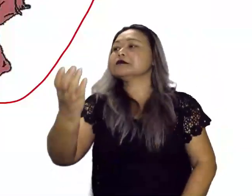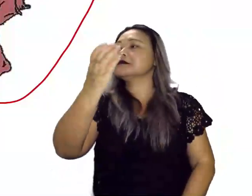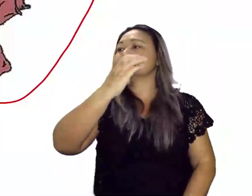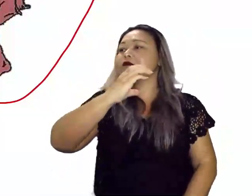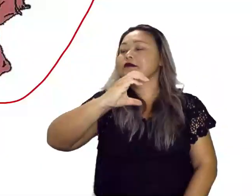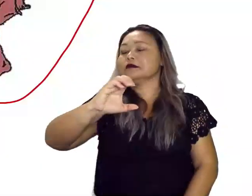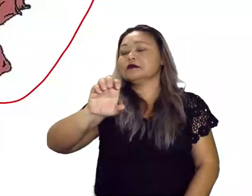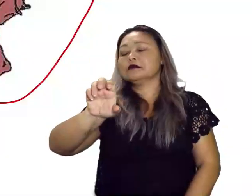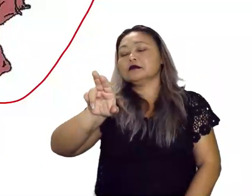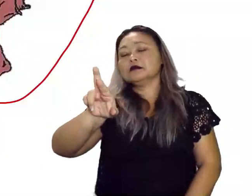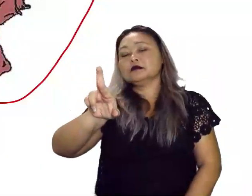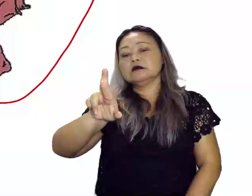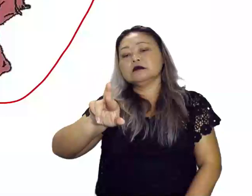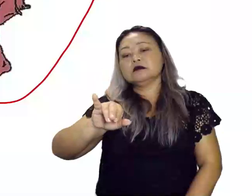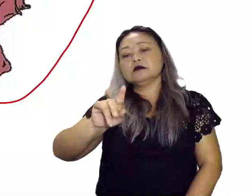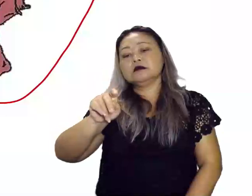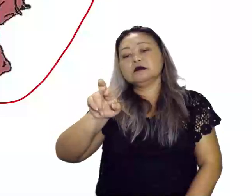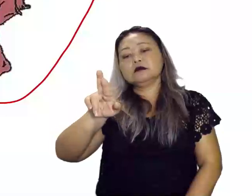Curupira. Ó.